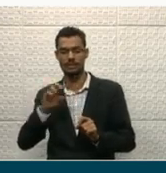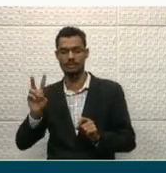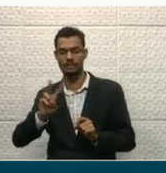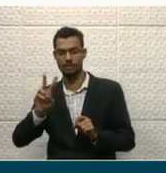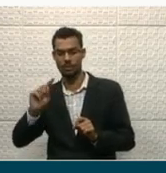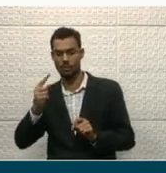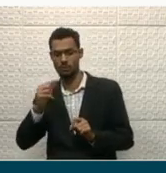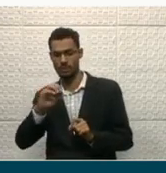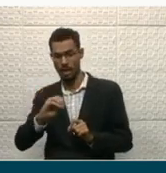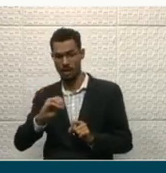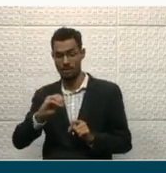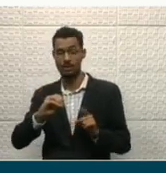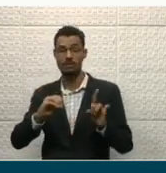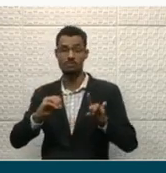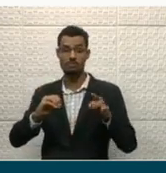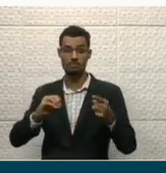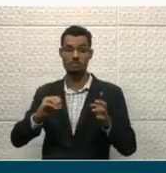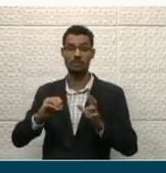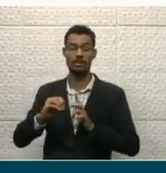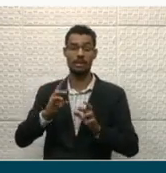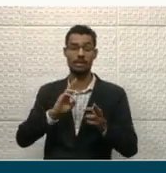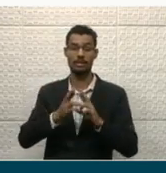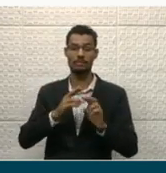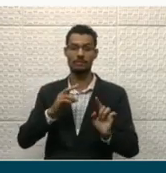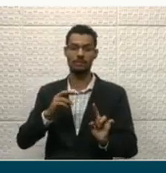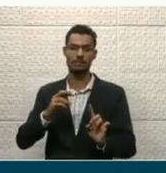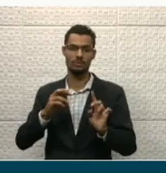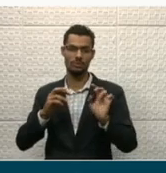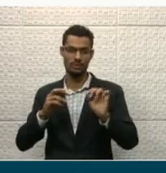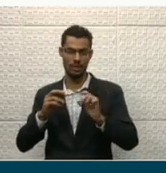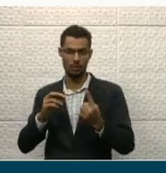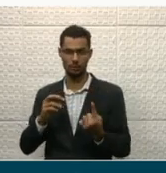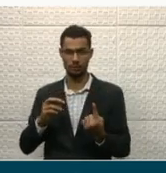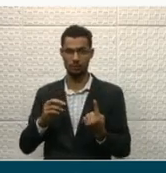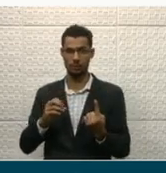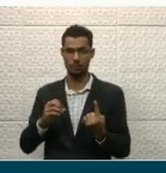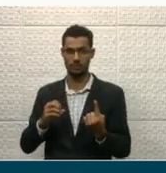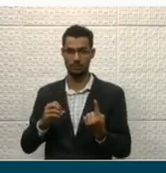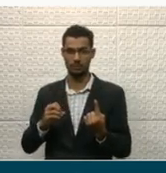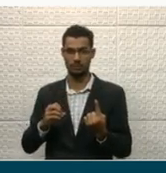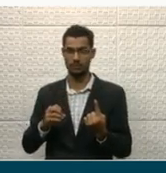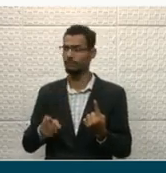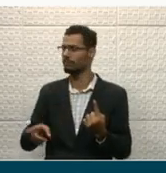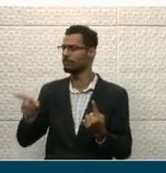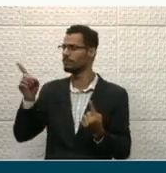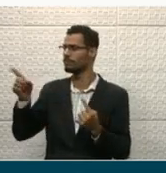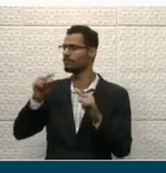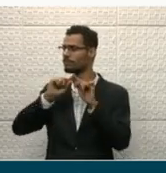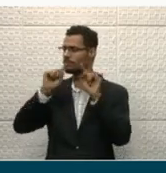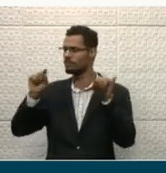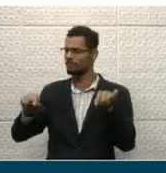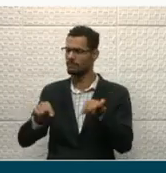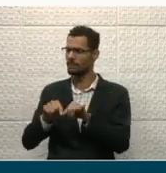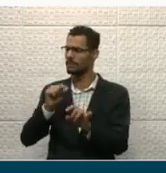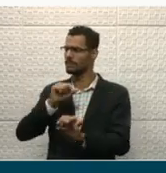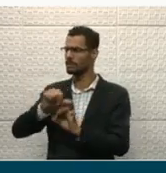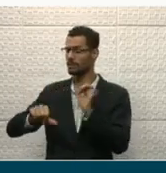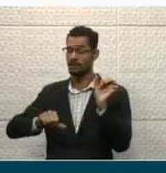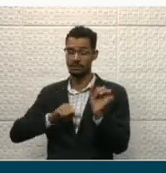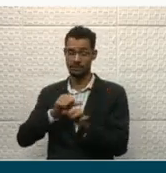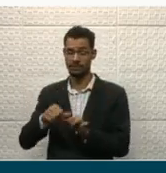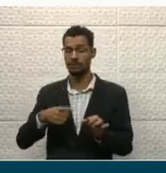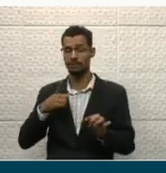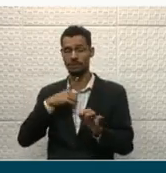1, 0 e coeficientes relativos ao vetor 0, 1. Na matriz da transformação, eu